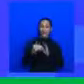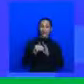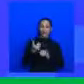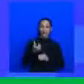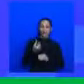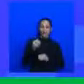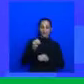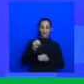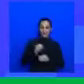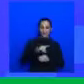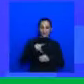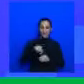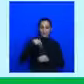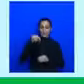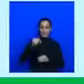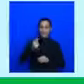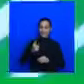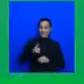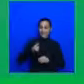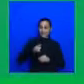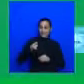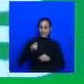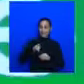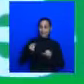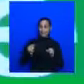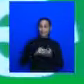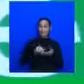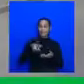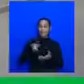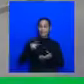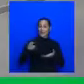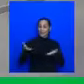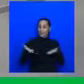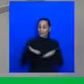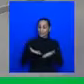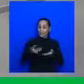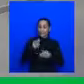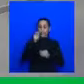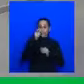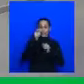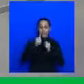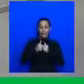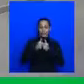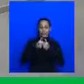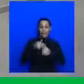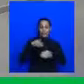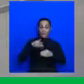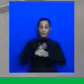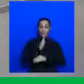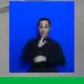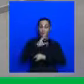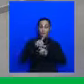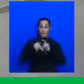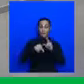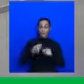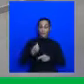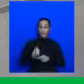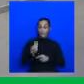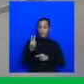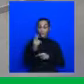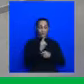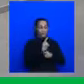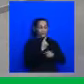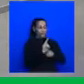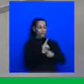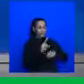a 60 e dele vamos sortear os 6 números da Mega Sena de hoje. E para conferir e validar o nosso sorteio, eu conto com a